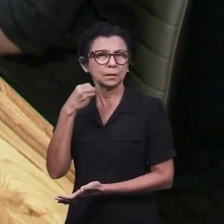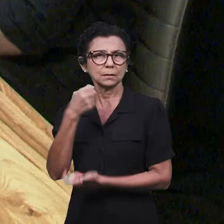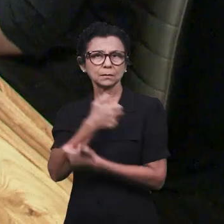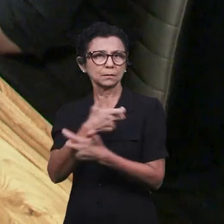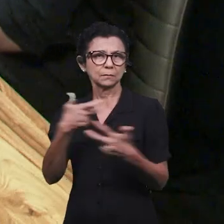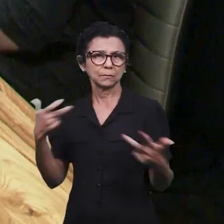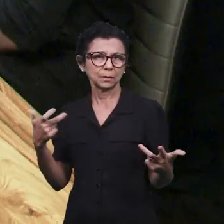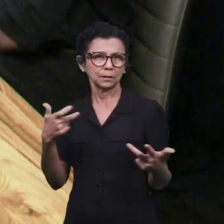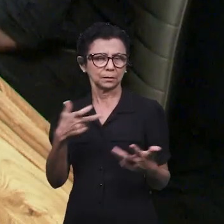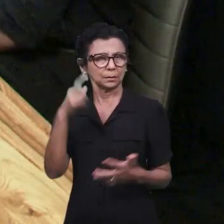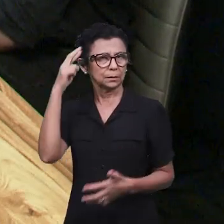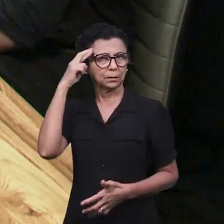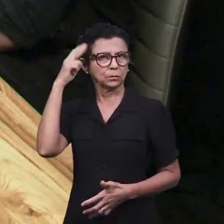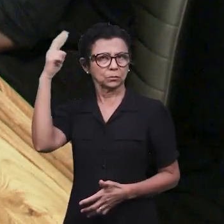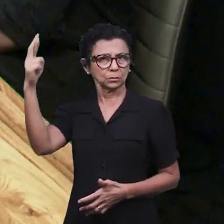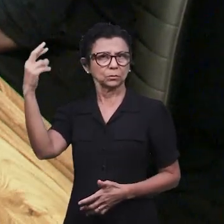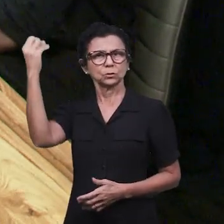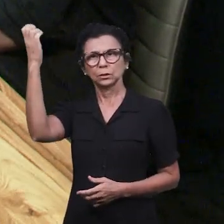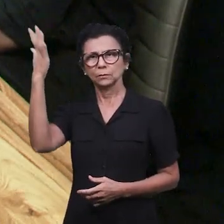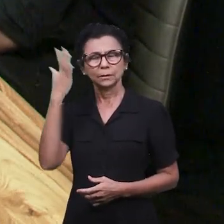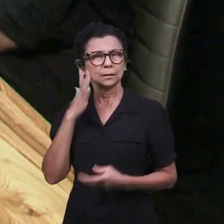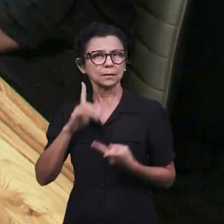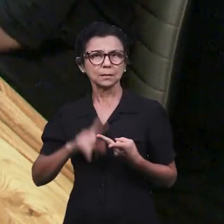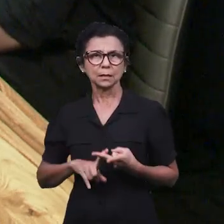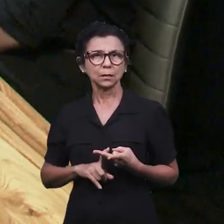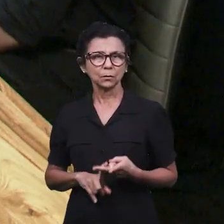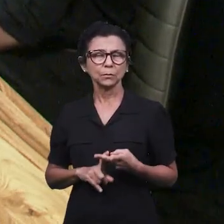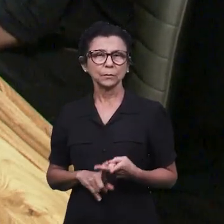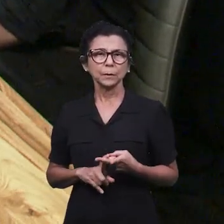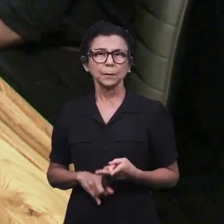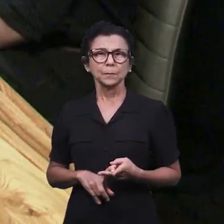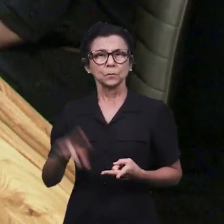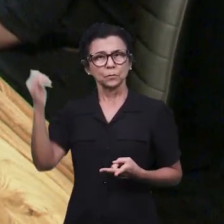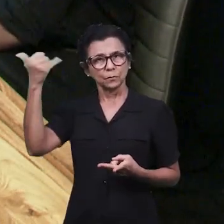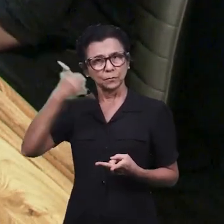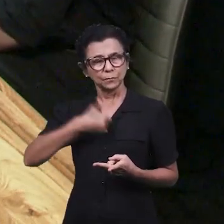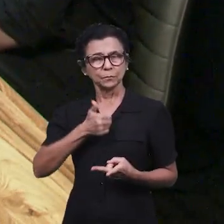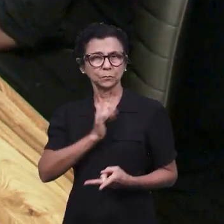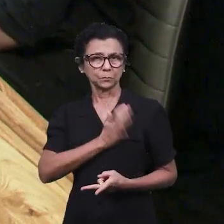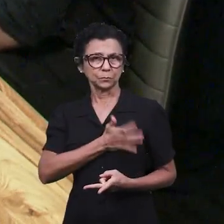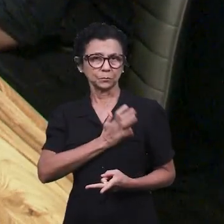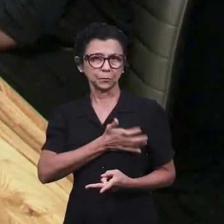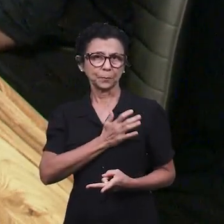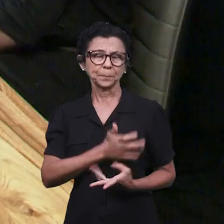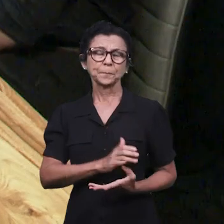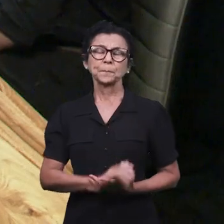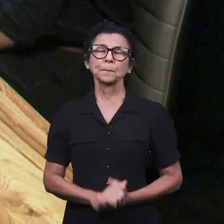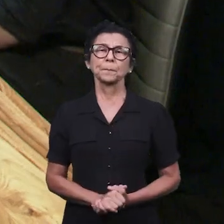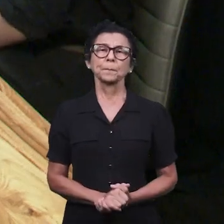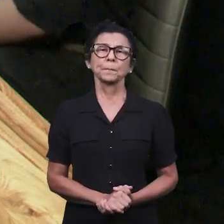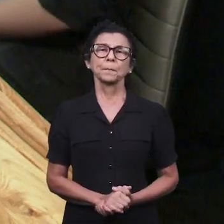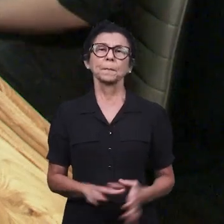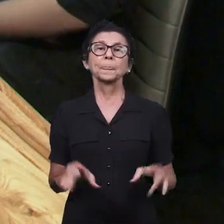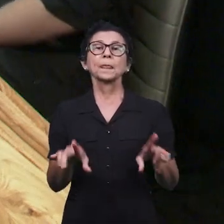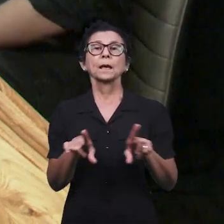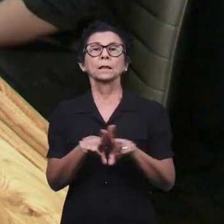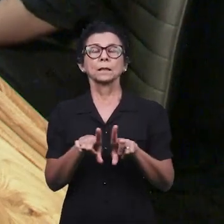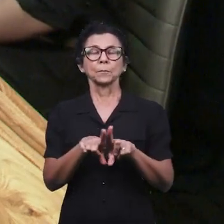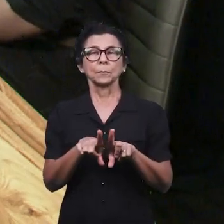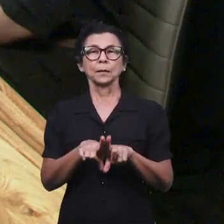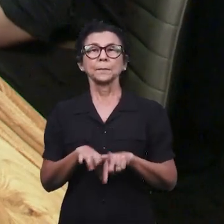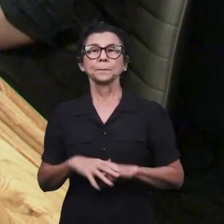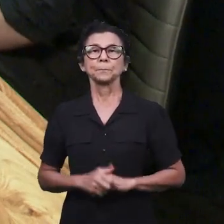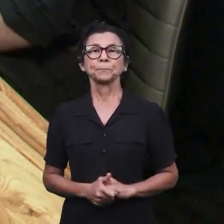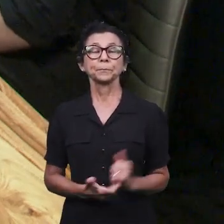experiências, né, de revelação com o Senhor falando das nossas vidas. Acima de tudo,